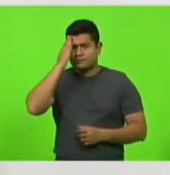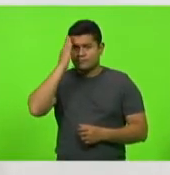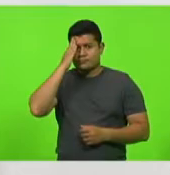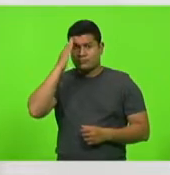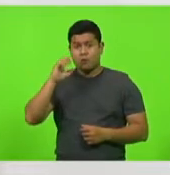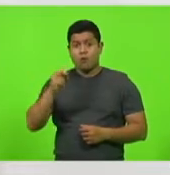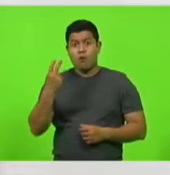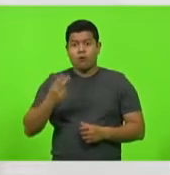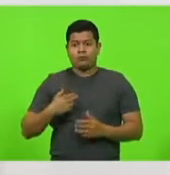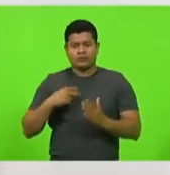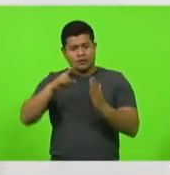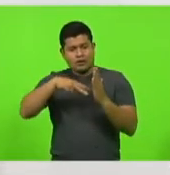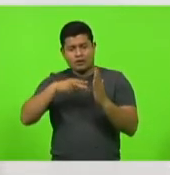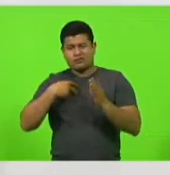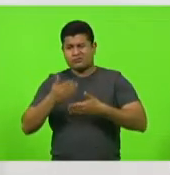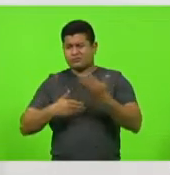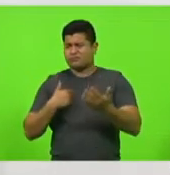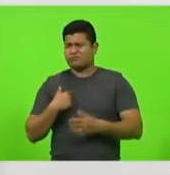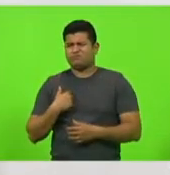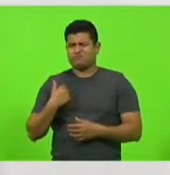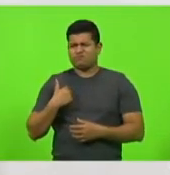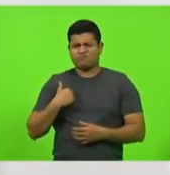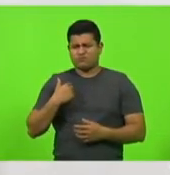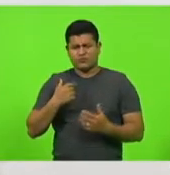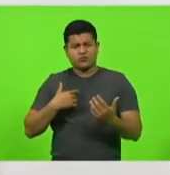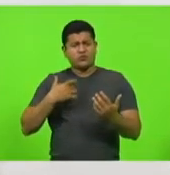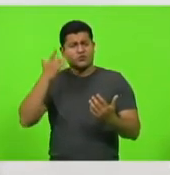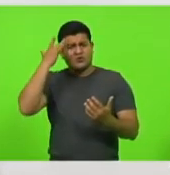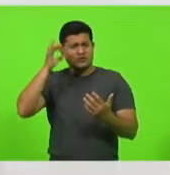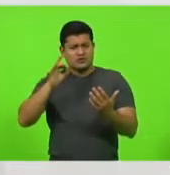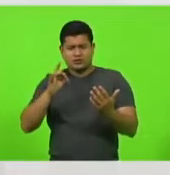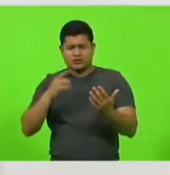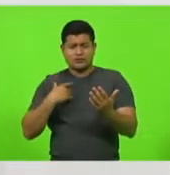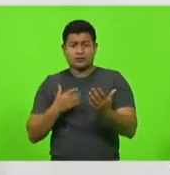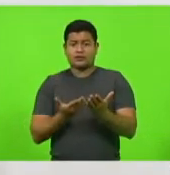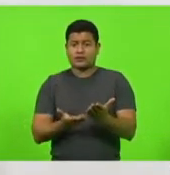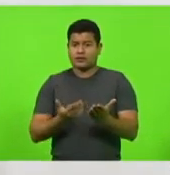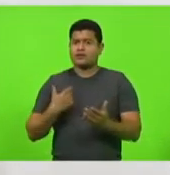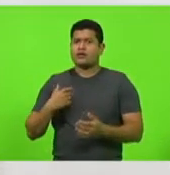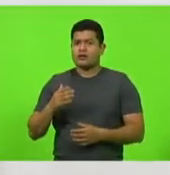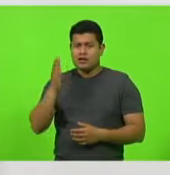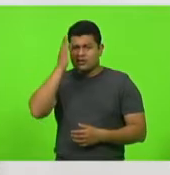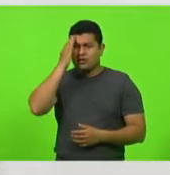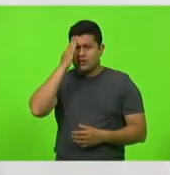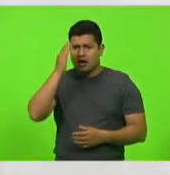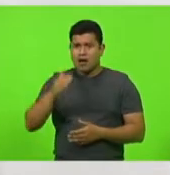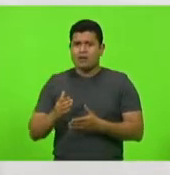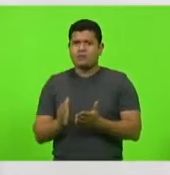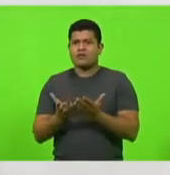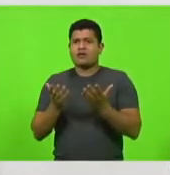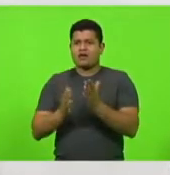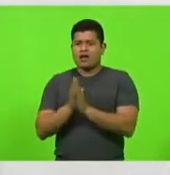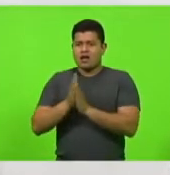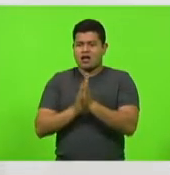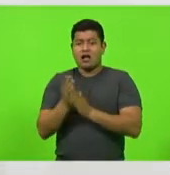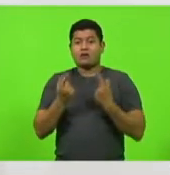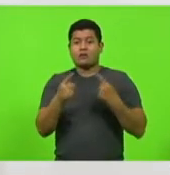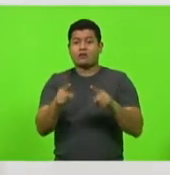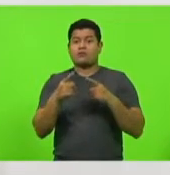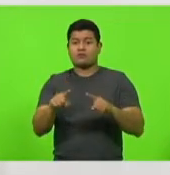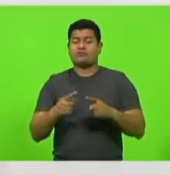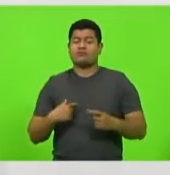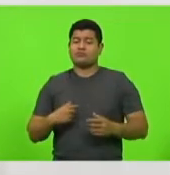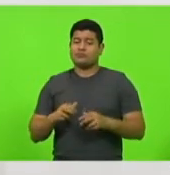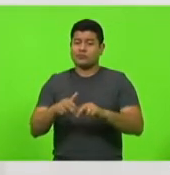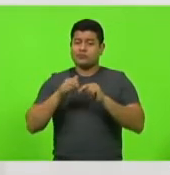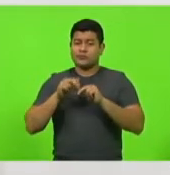leu. Faz de propósito, portanto, é aí que complica geral. Que diabo está acontecendo